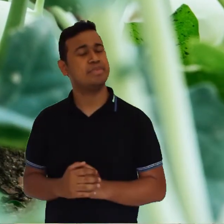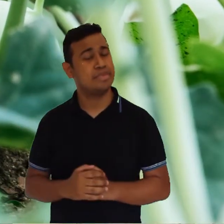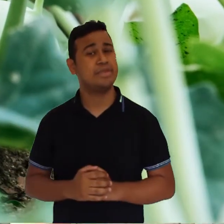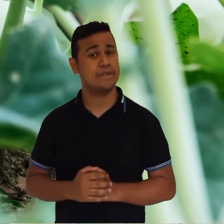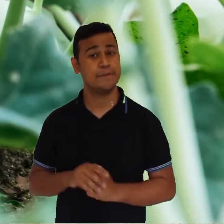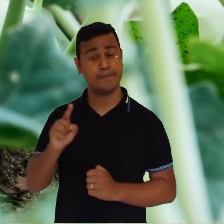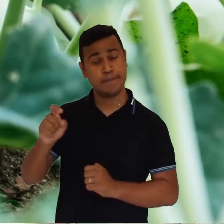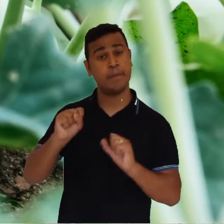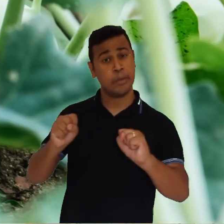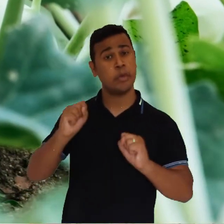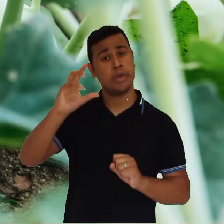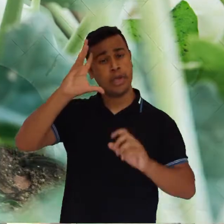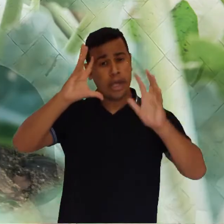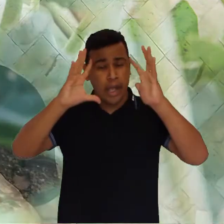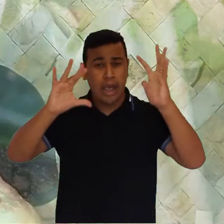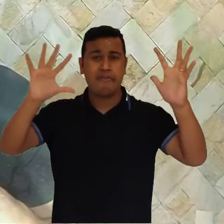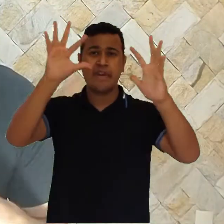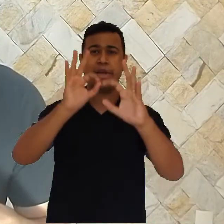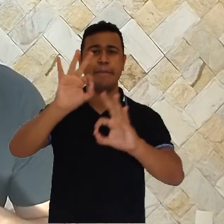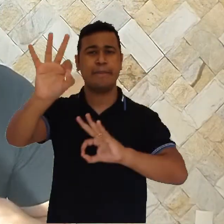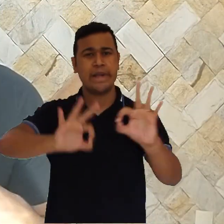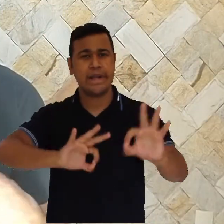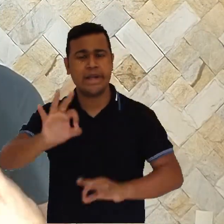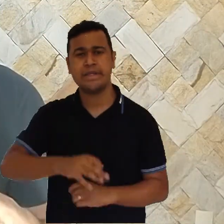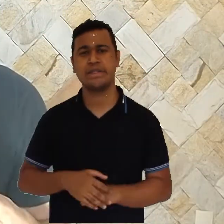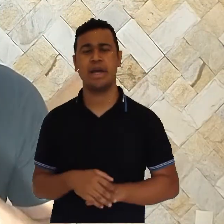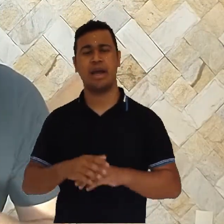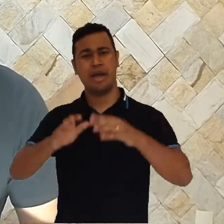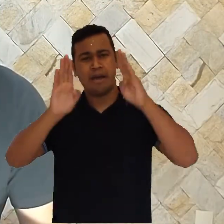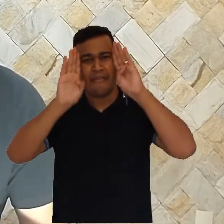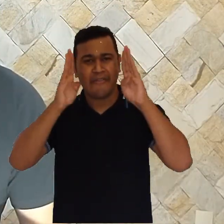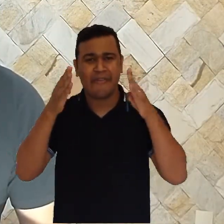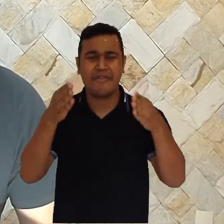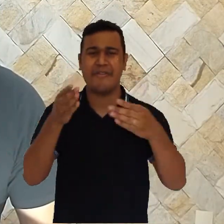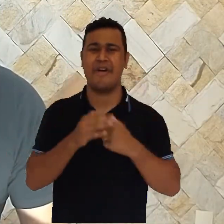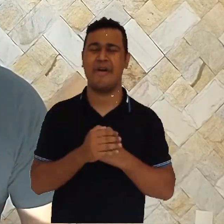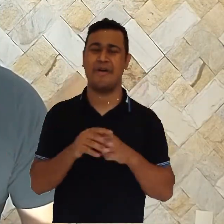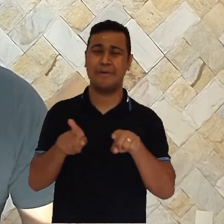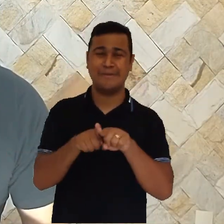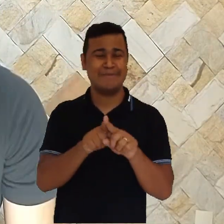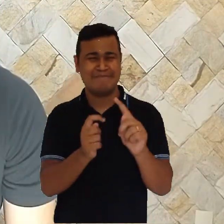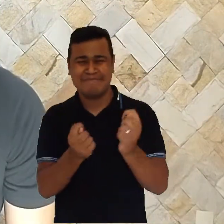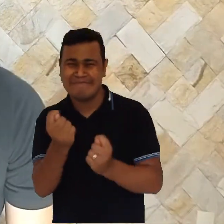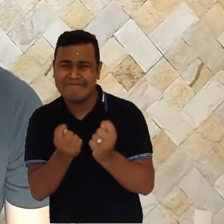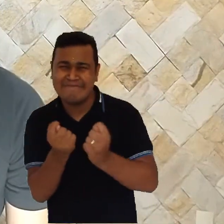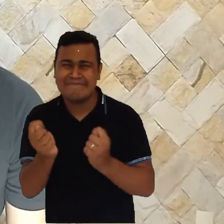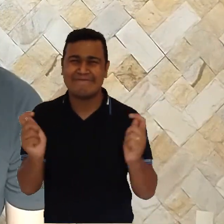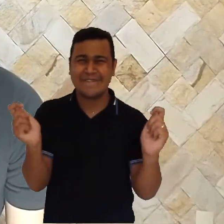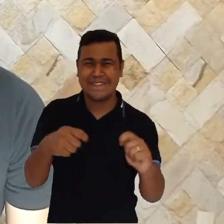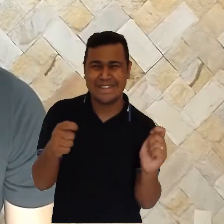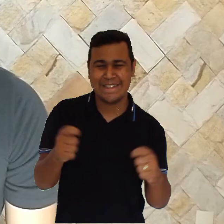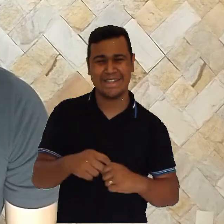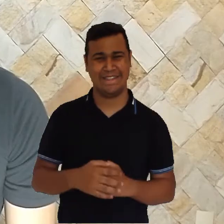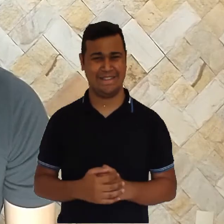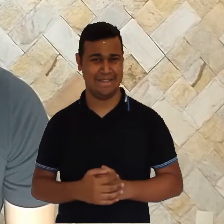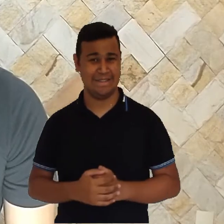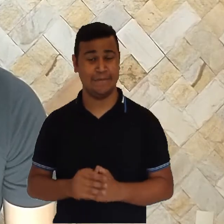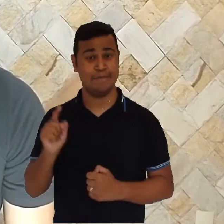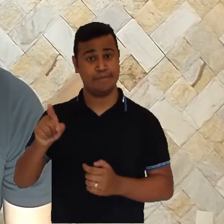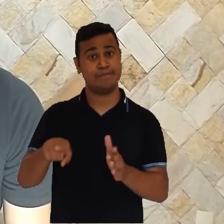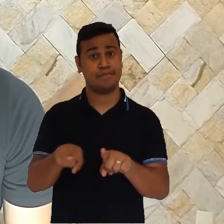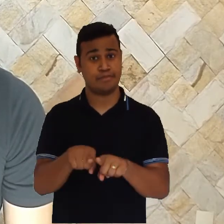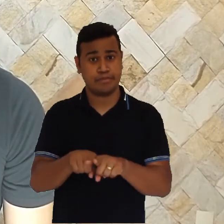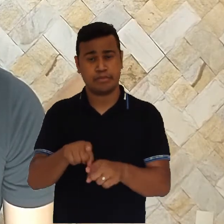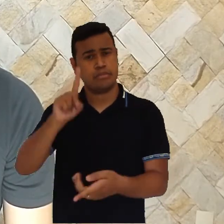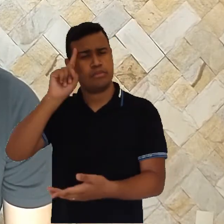uma melhor forma de organizar os objetos, entre outras, também podem ser promovidas. Sempre que envolvê-los nesse tipo de atividade,